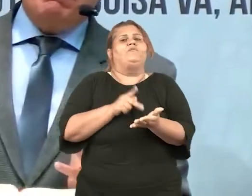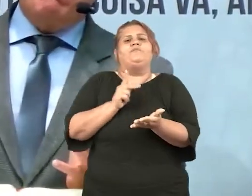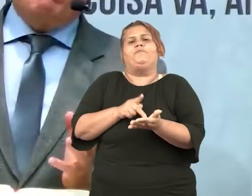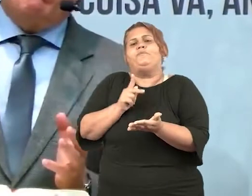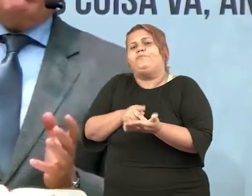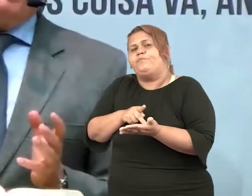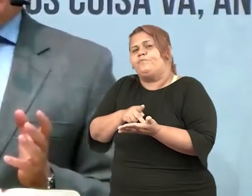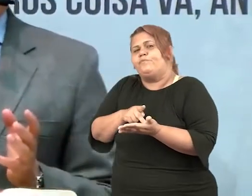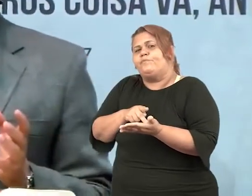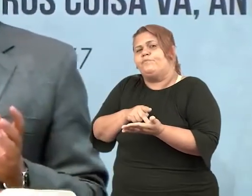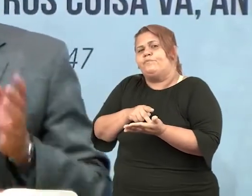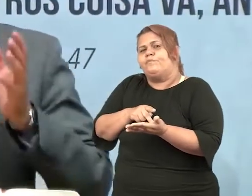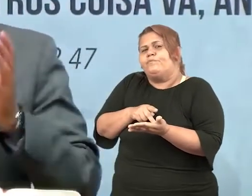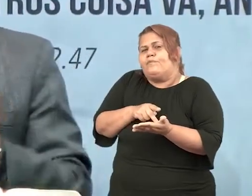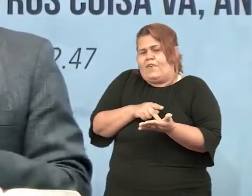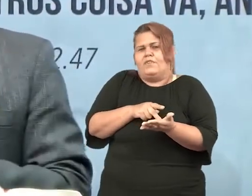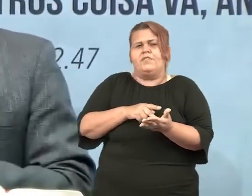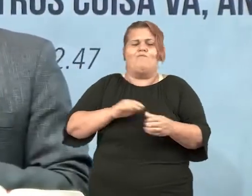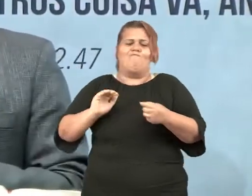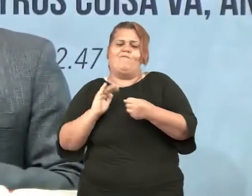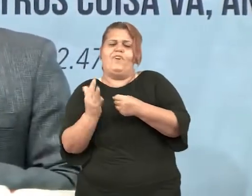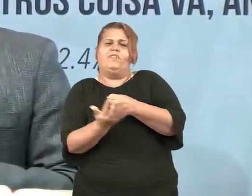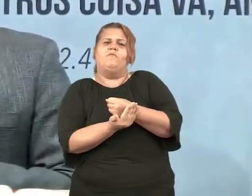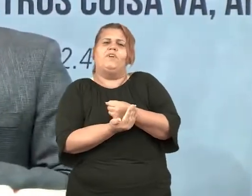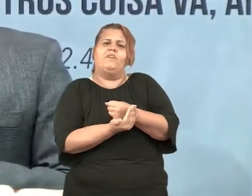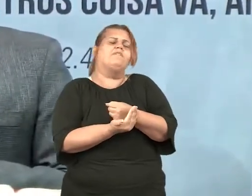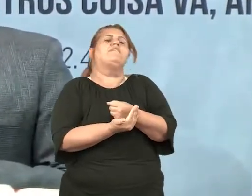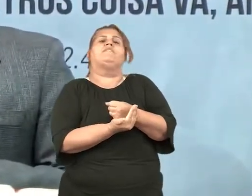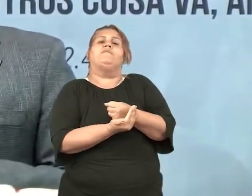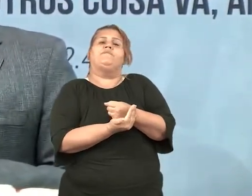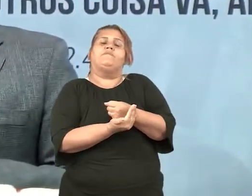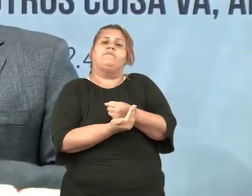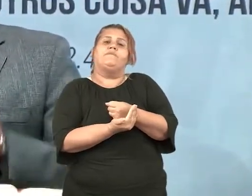Certamente, essa pandemia